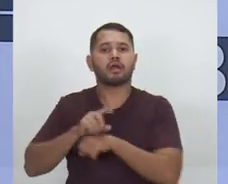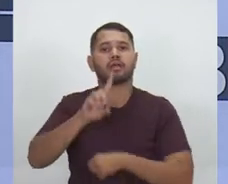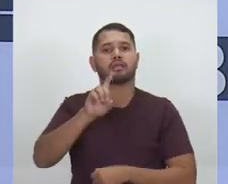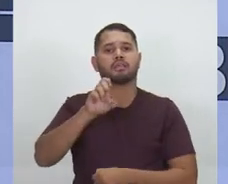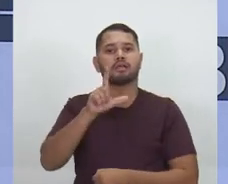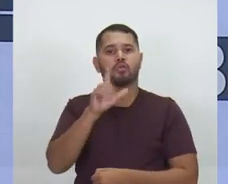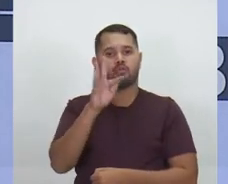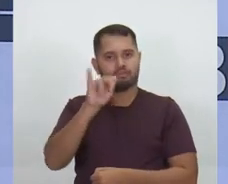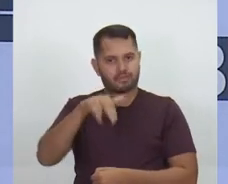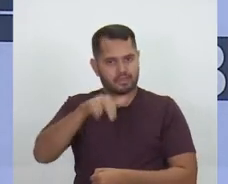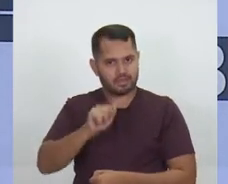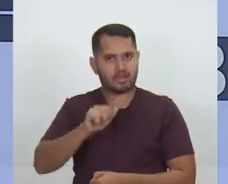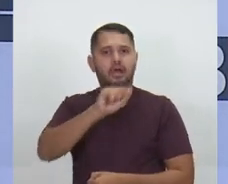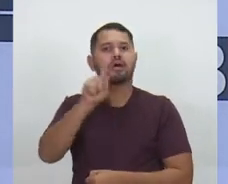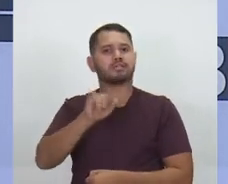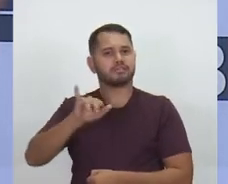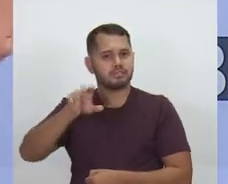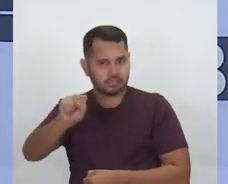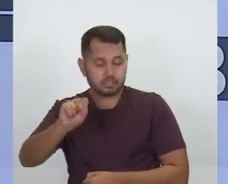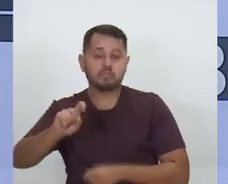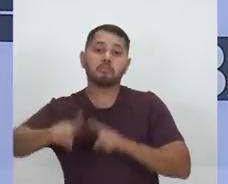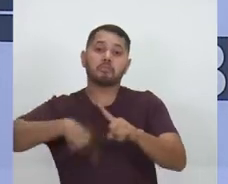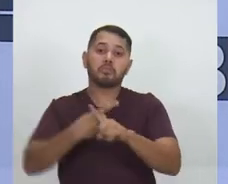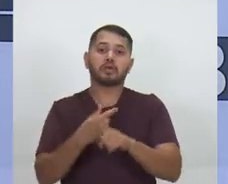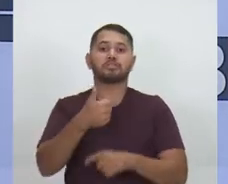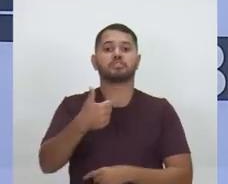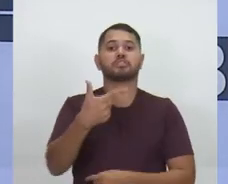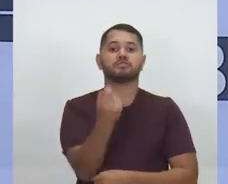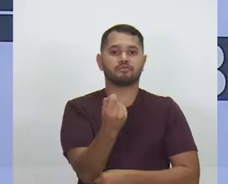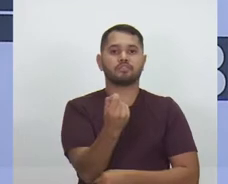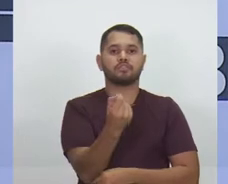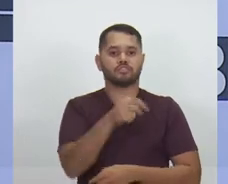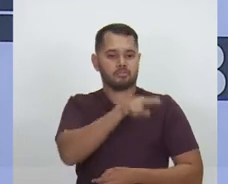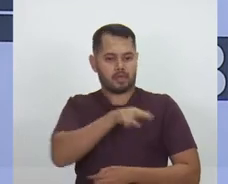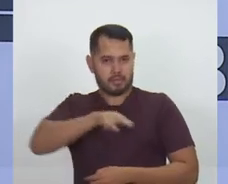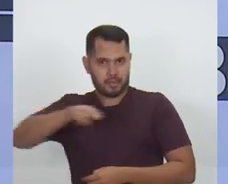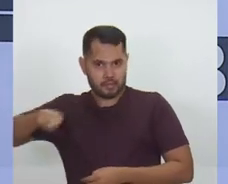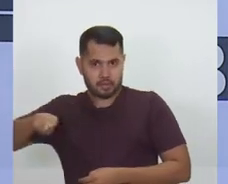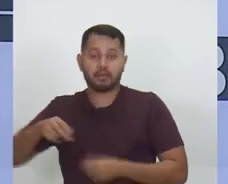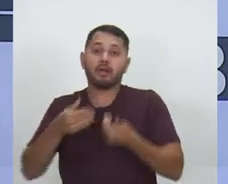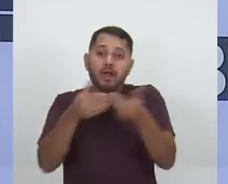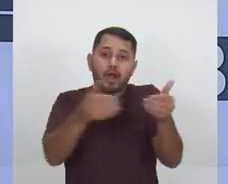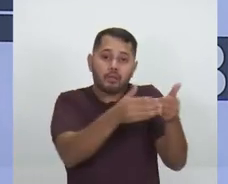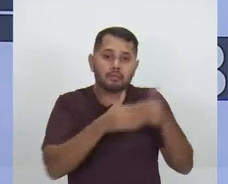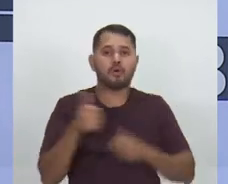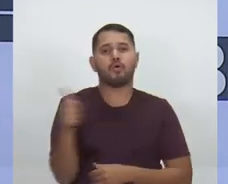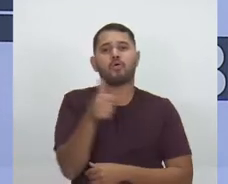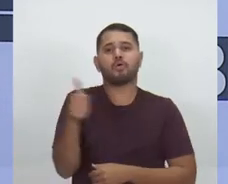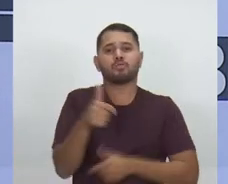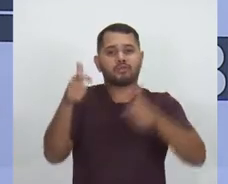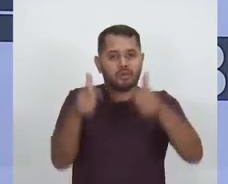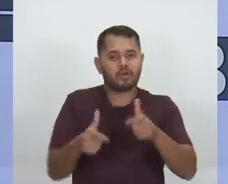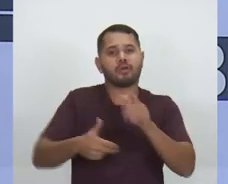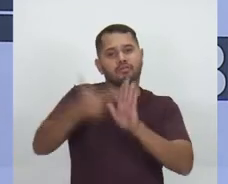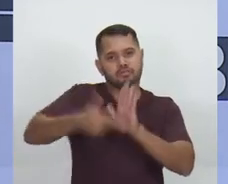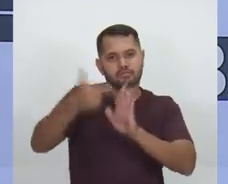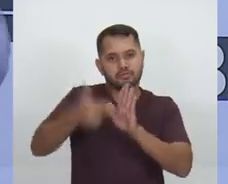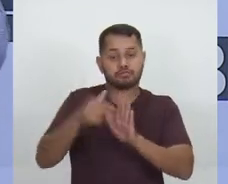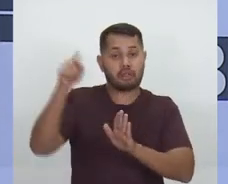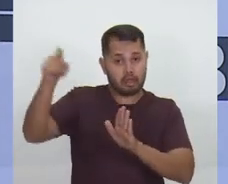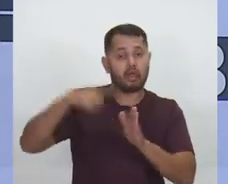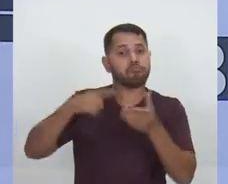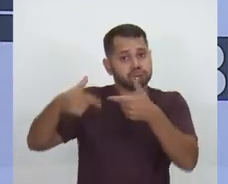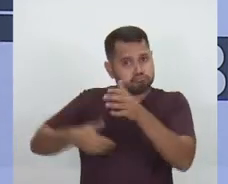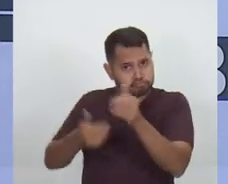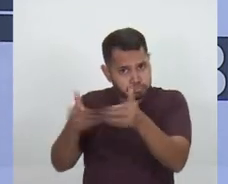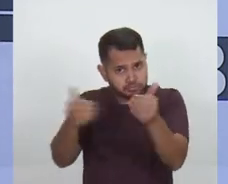aziz ampliamos para mais 120 leitos abrimos os 11 centros cirúrgicos do hospital delfim nazis